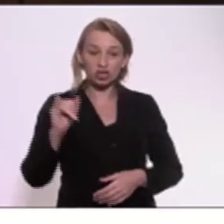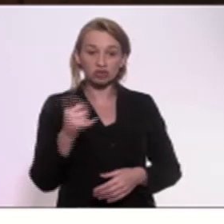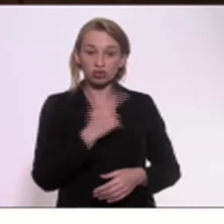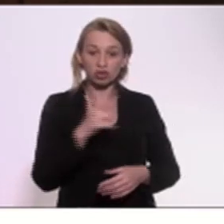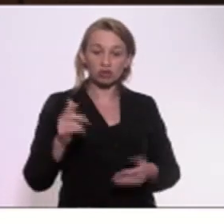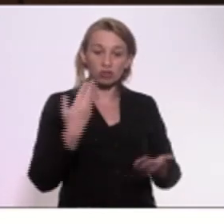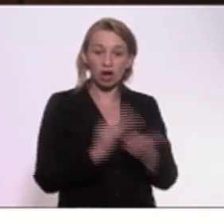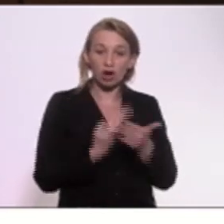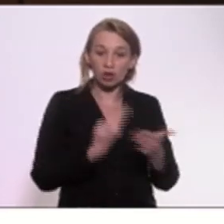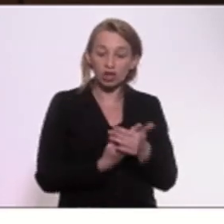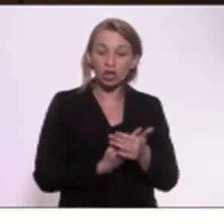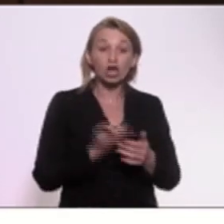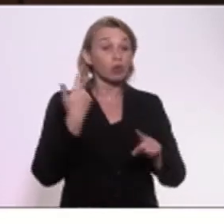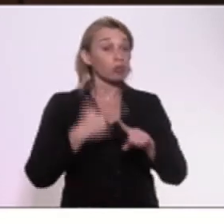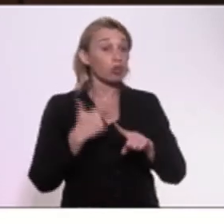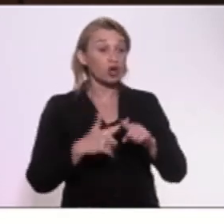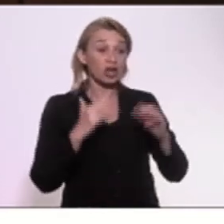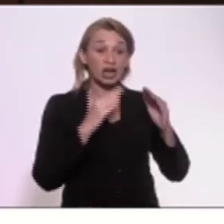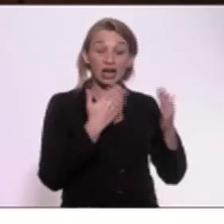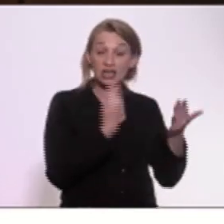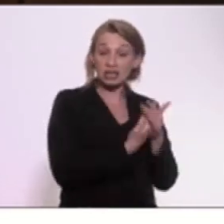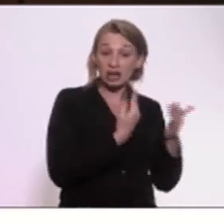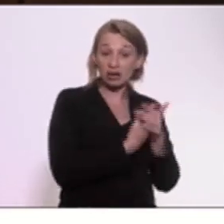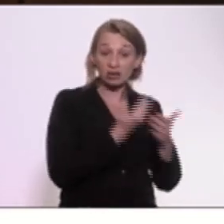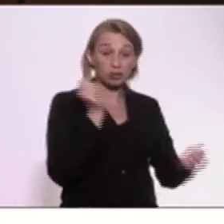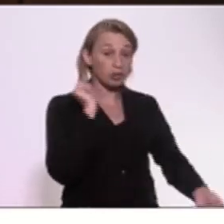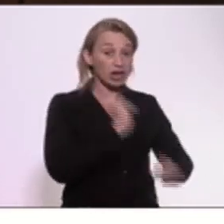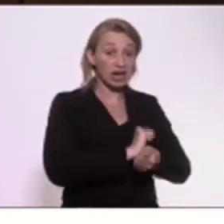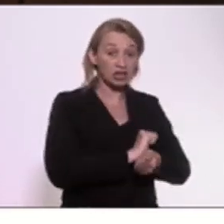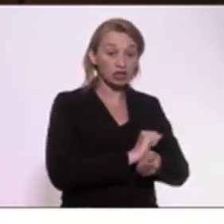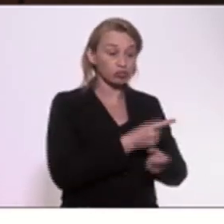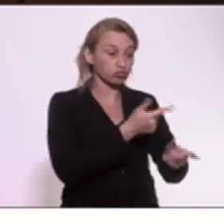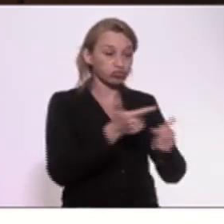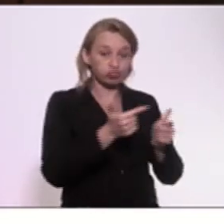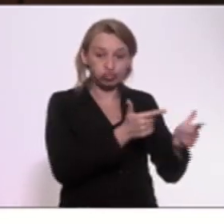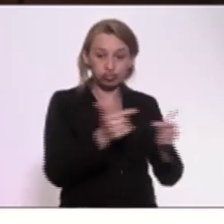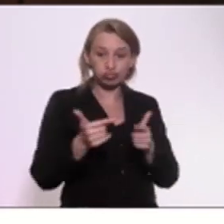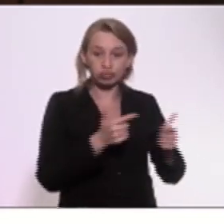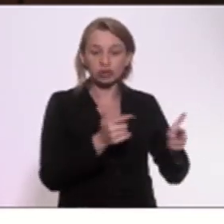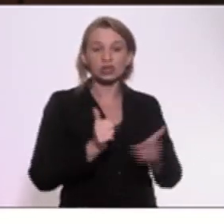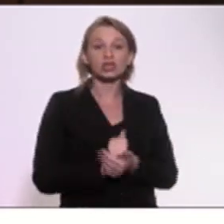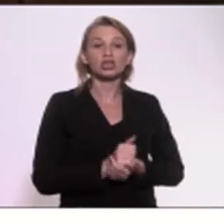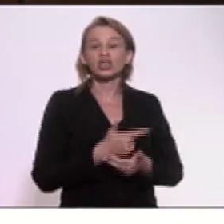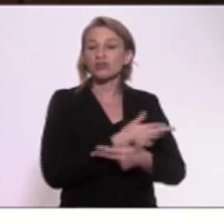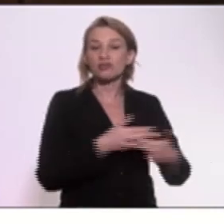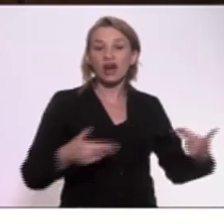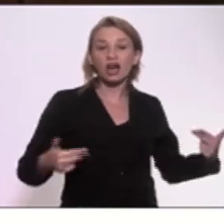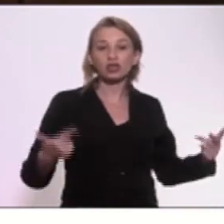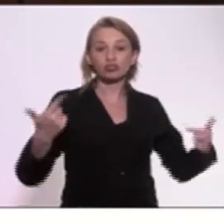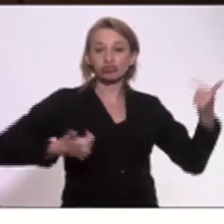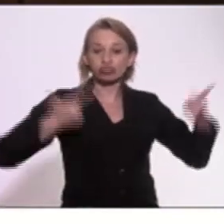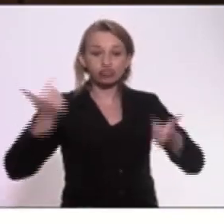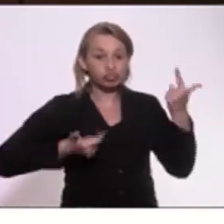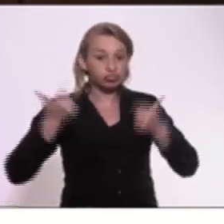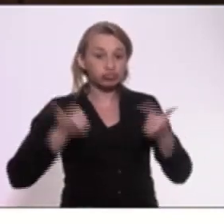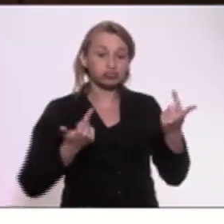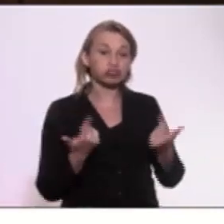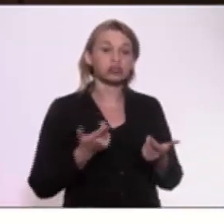porque as aulas são interrompidas com tiroteio, muitos tiroteios